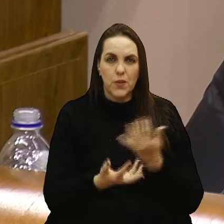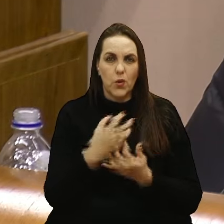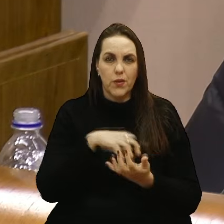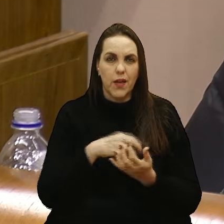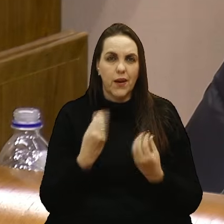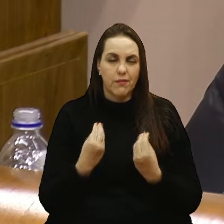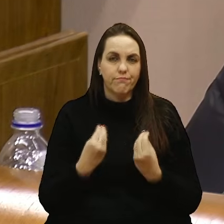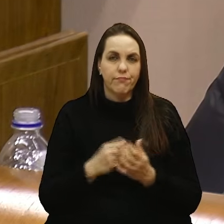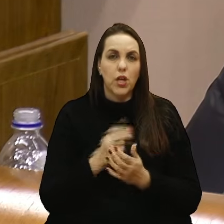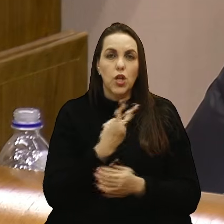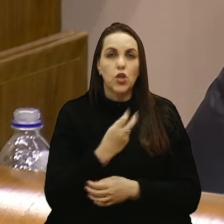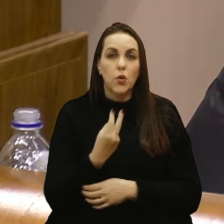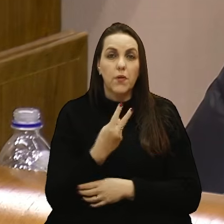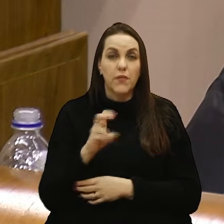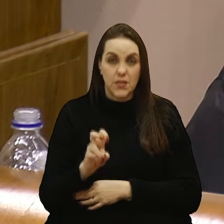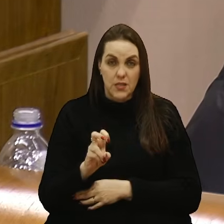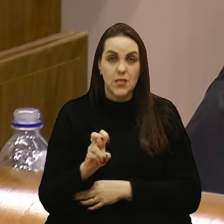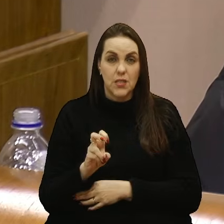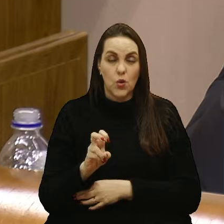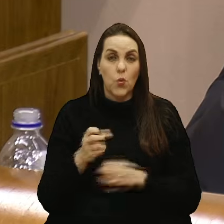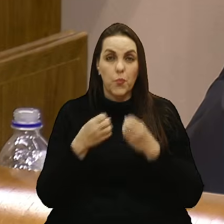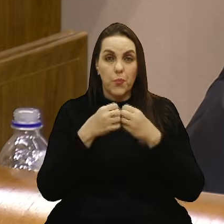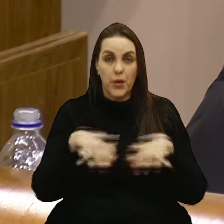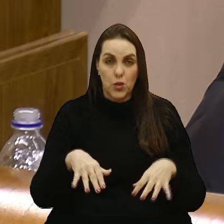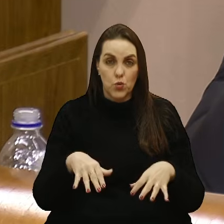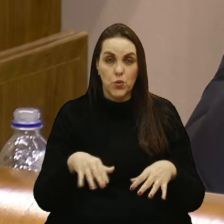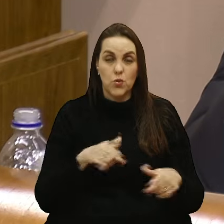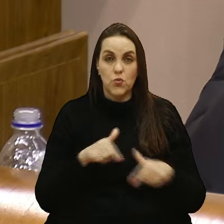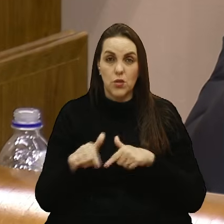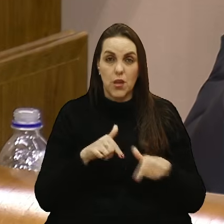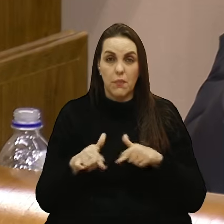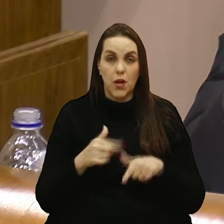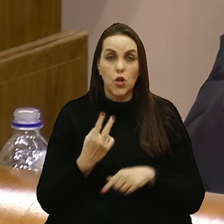2025, o prejuízo operacional da companhia foi de R$